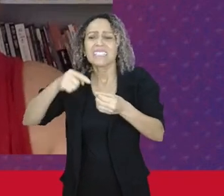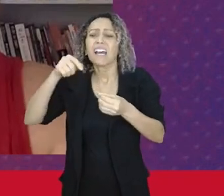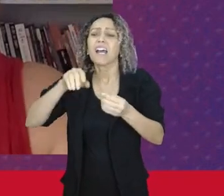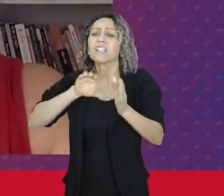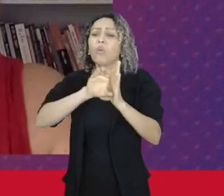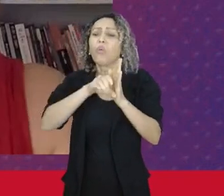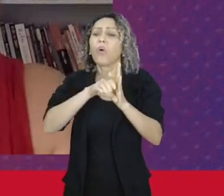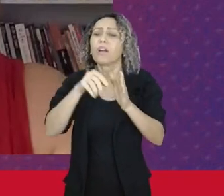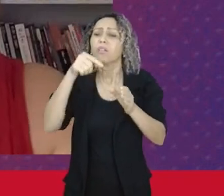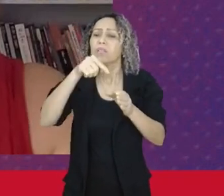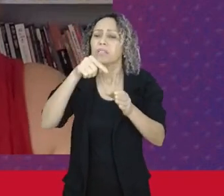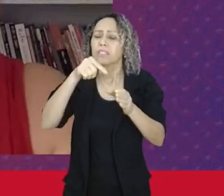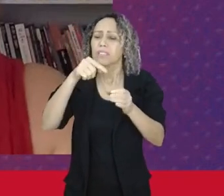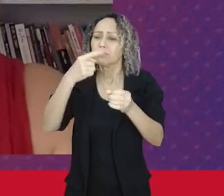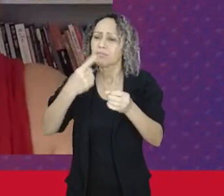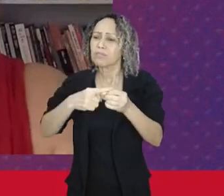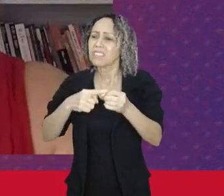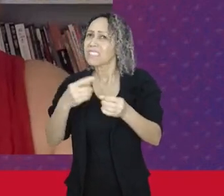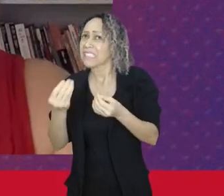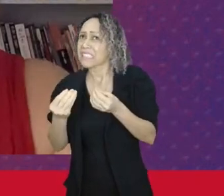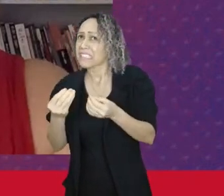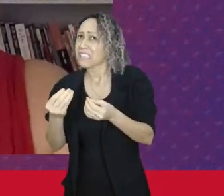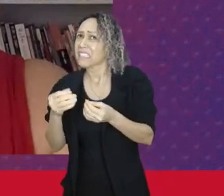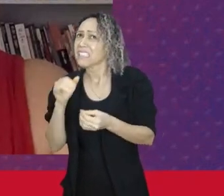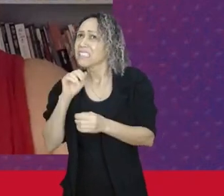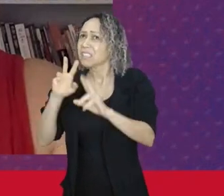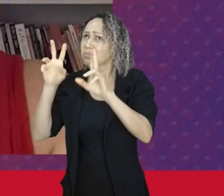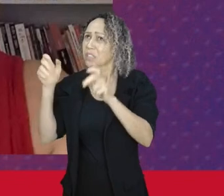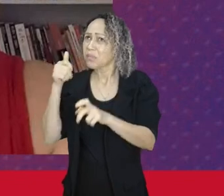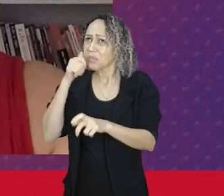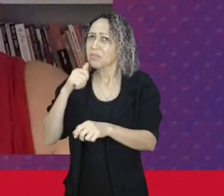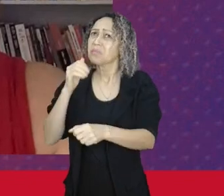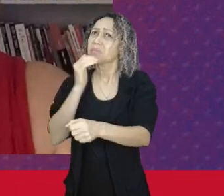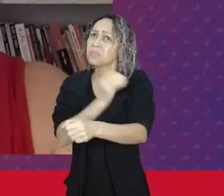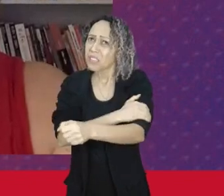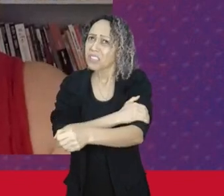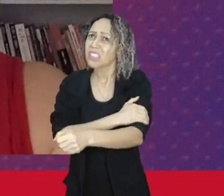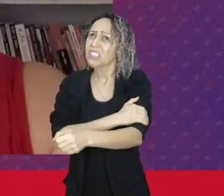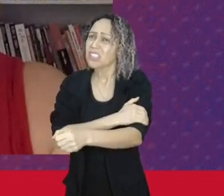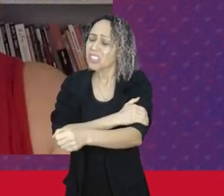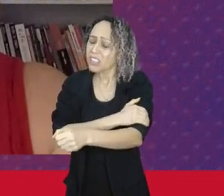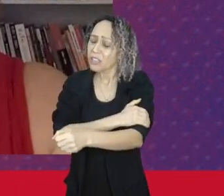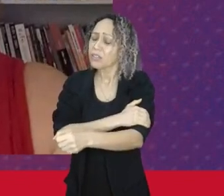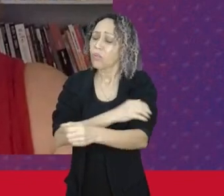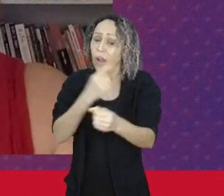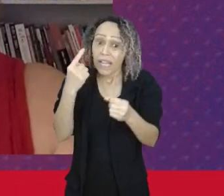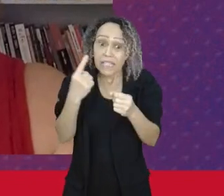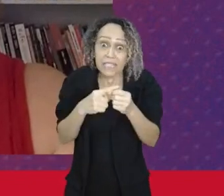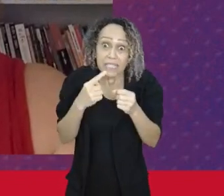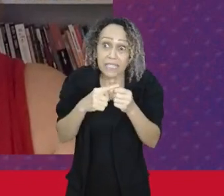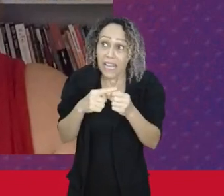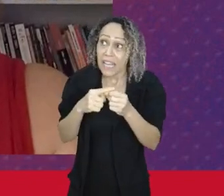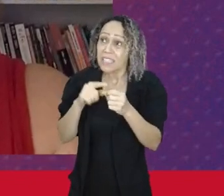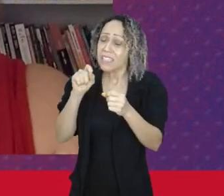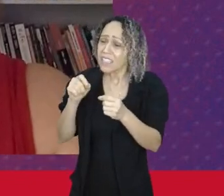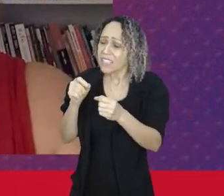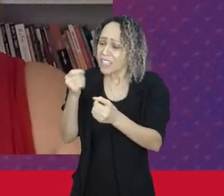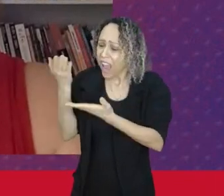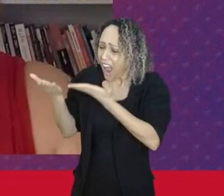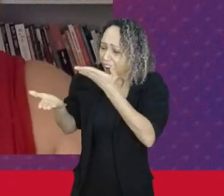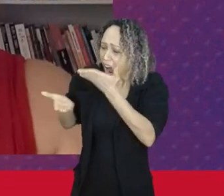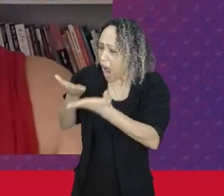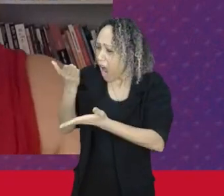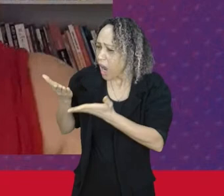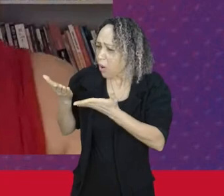conceito de cidades feministas. Eu agradeço muito por vocês assistirem aqui a aula